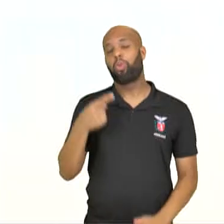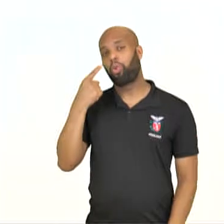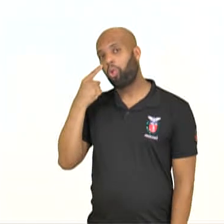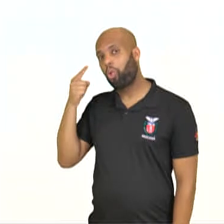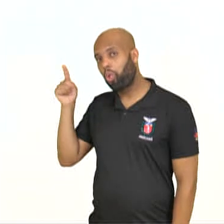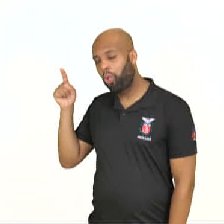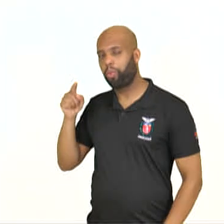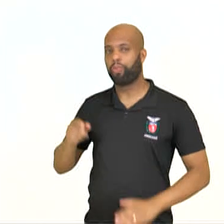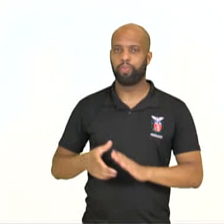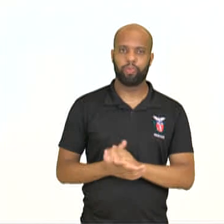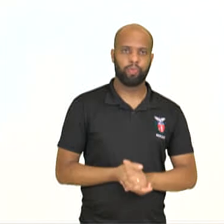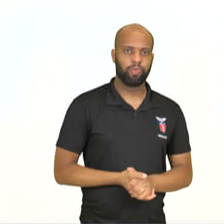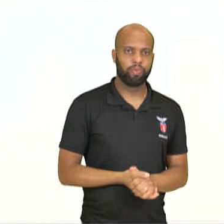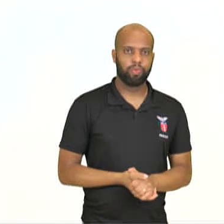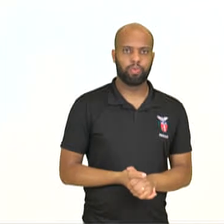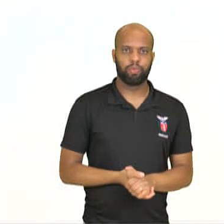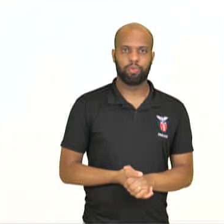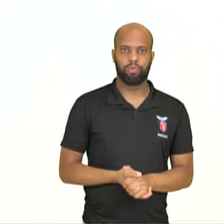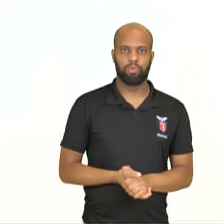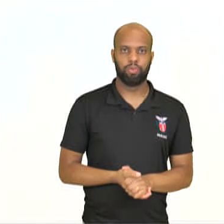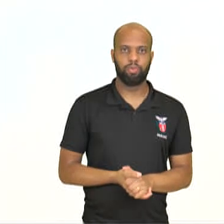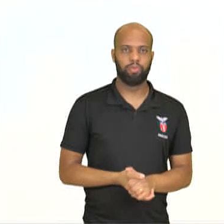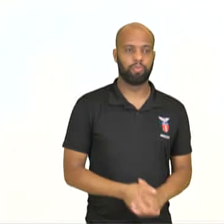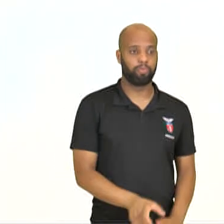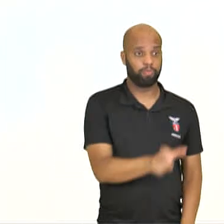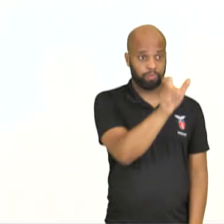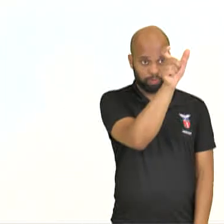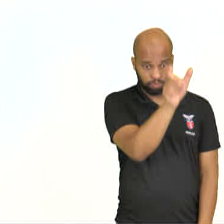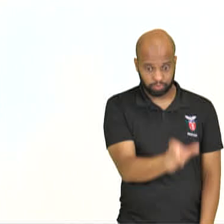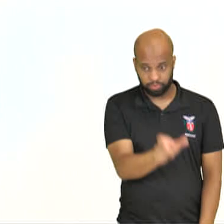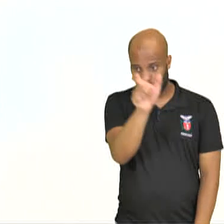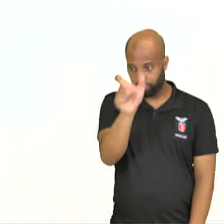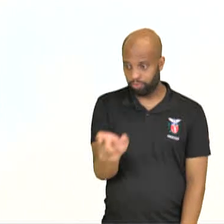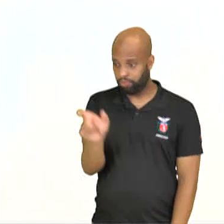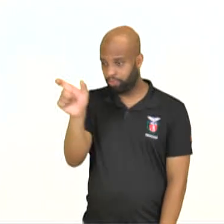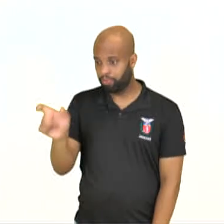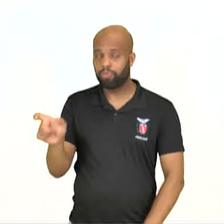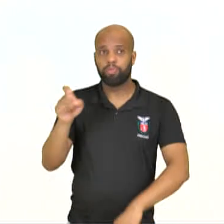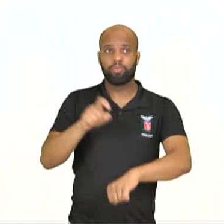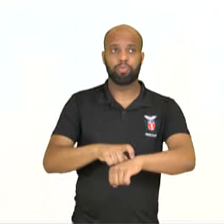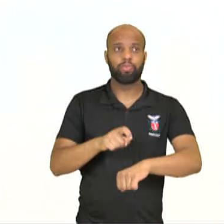olhar aqui na tela essa imagem. Os fusos horários práticos são